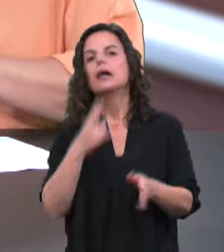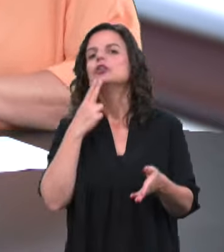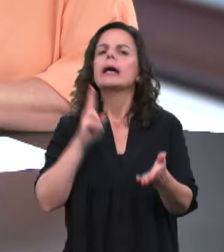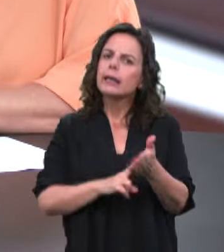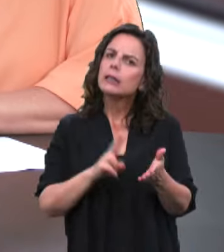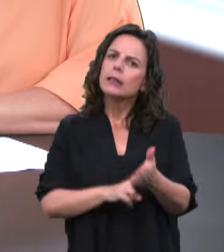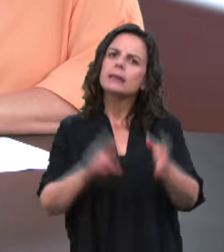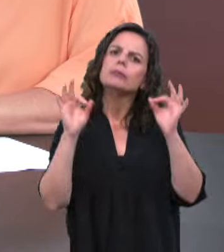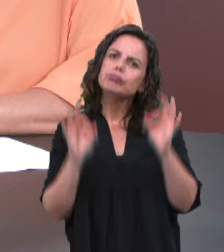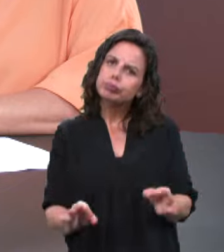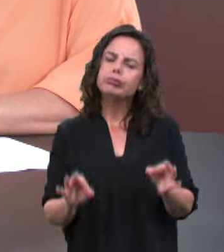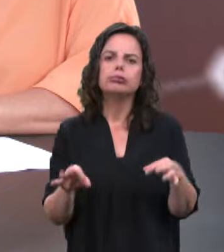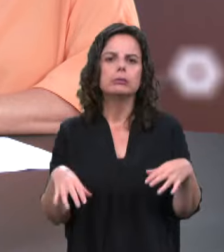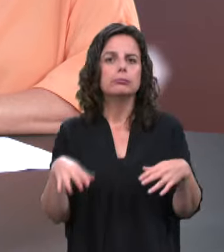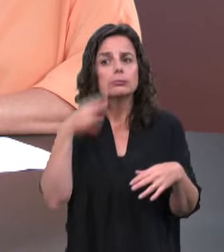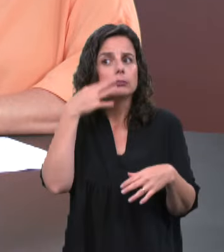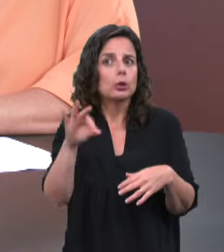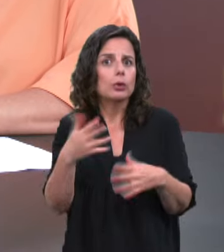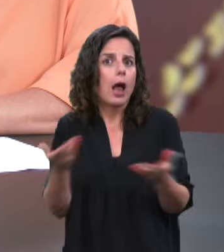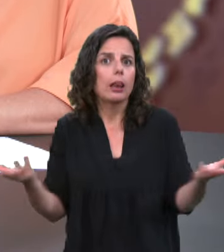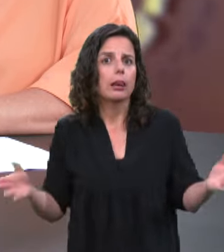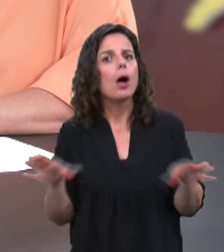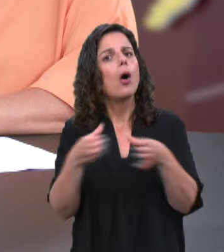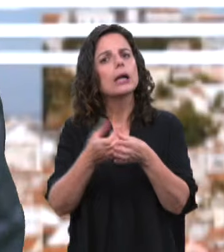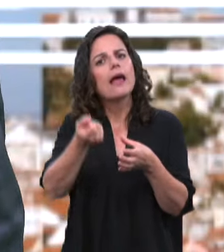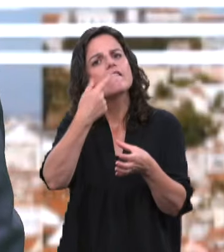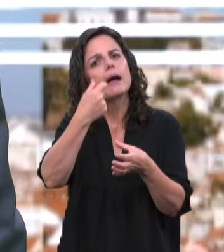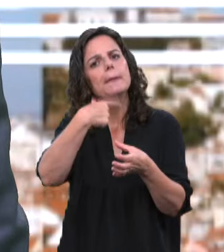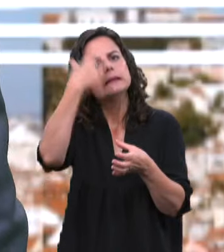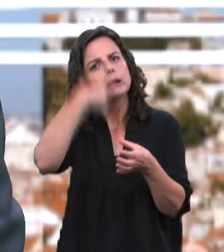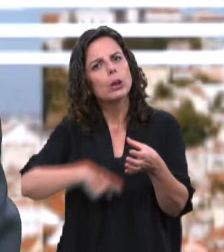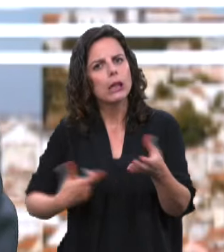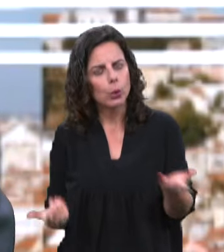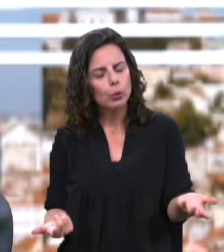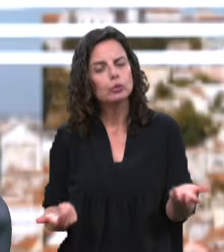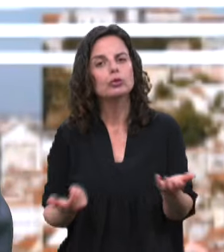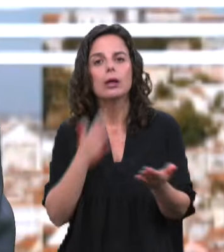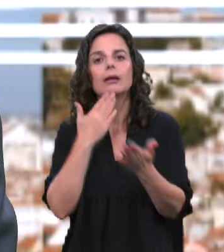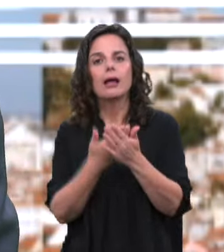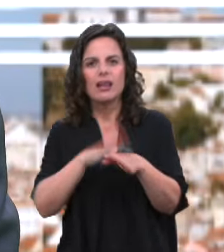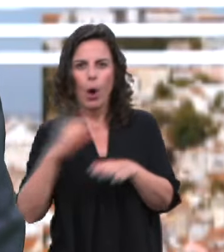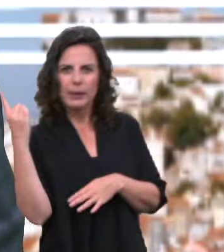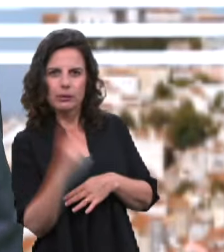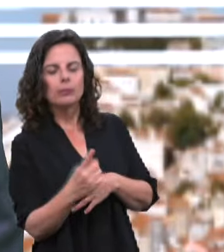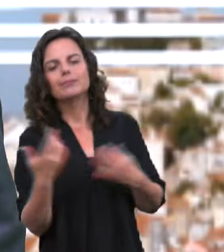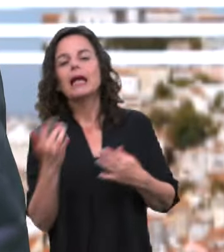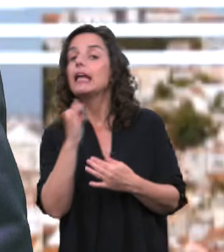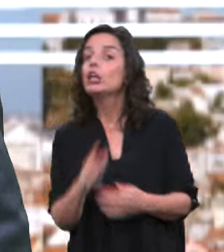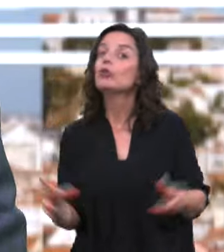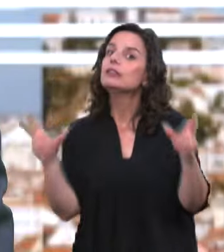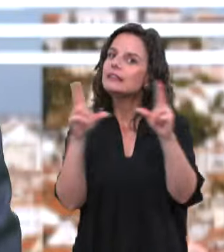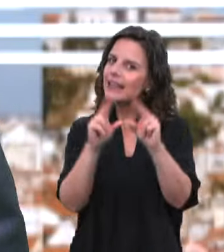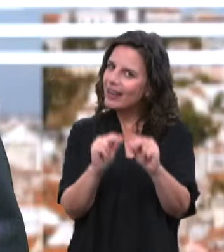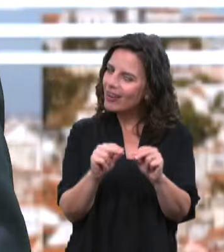uma realidade que é natural na ordem dos farmacêuticos e que resulta Da da grande obrigatoriedade.